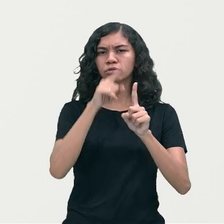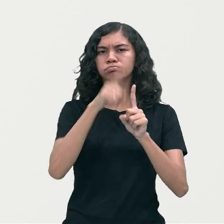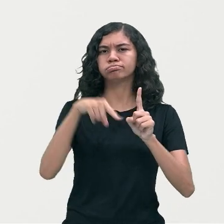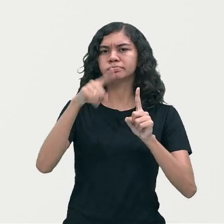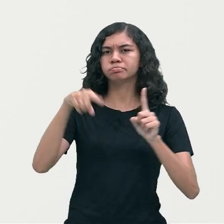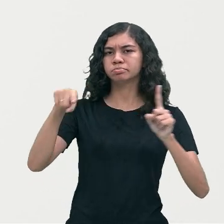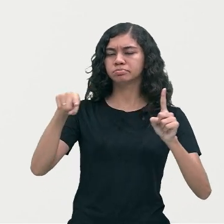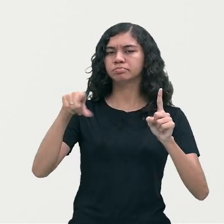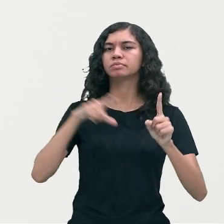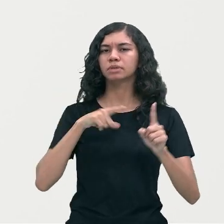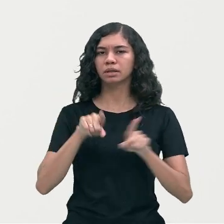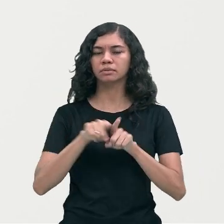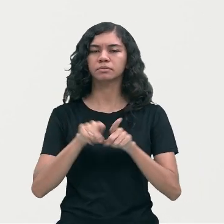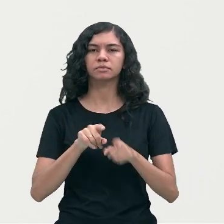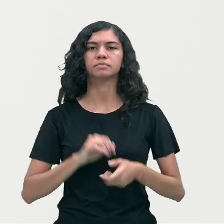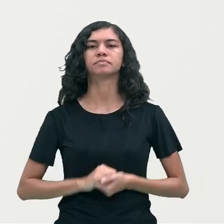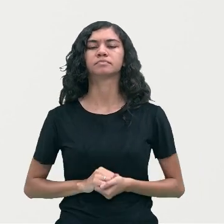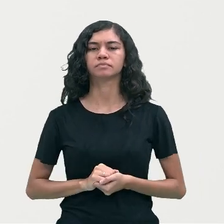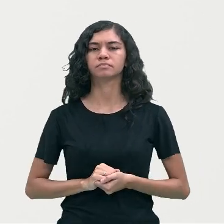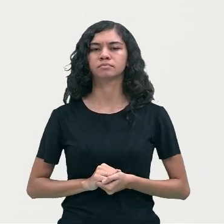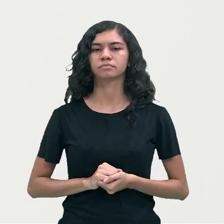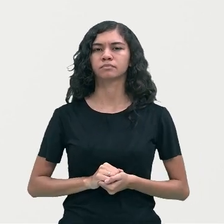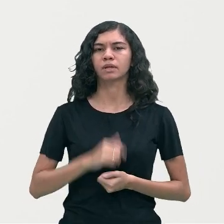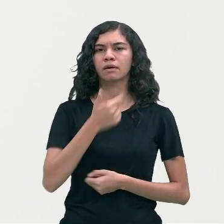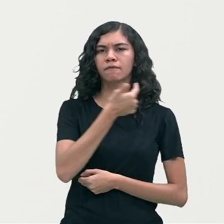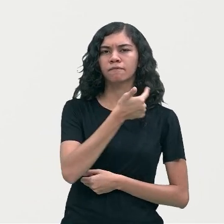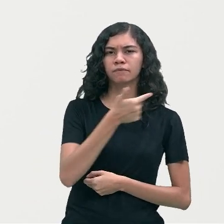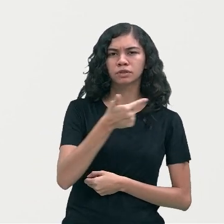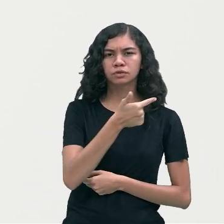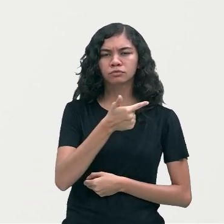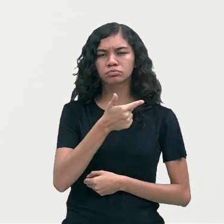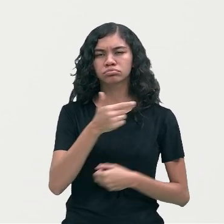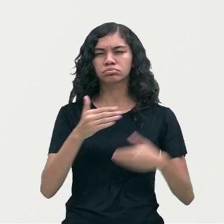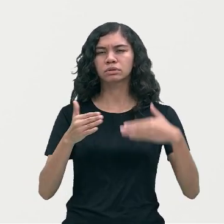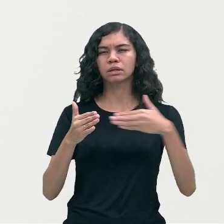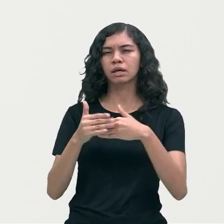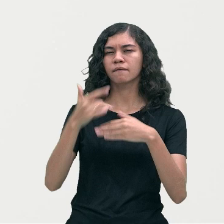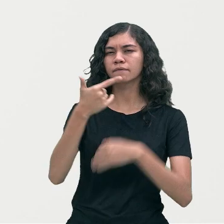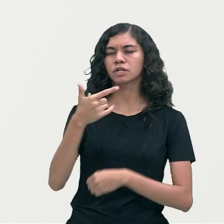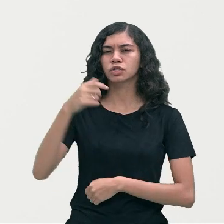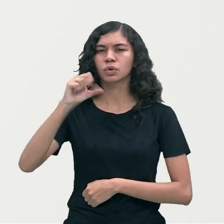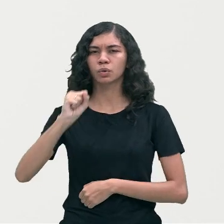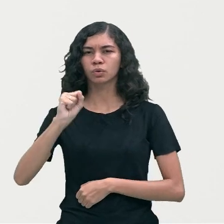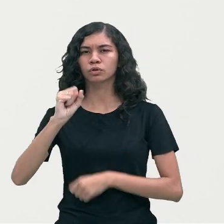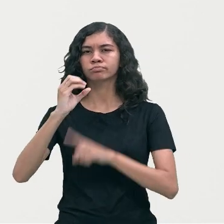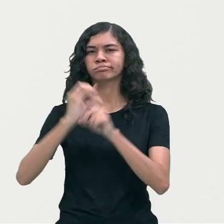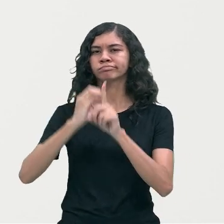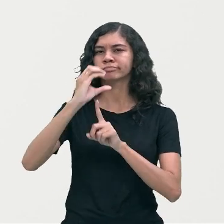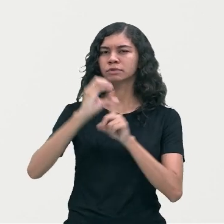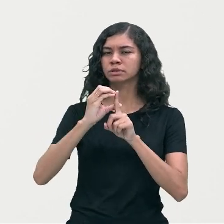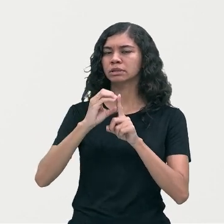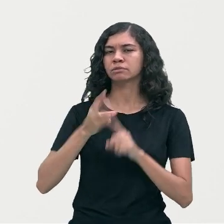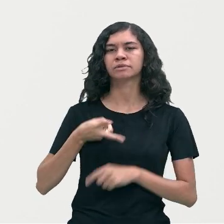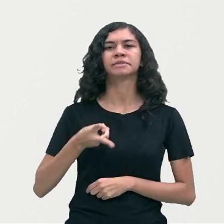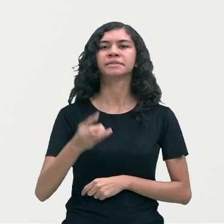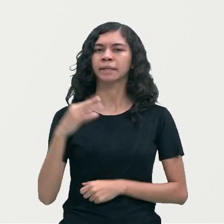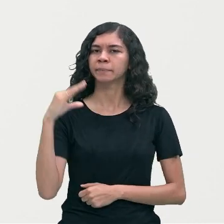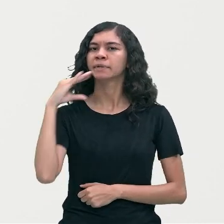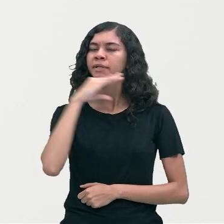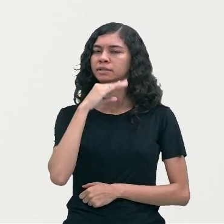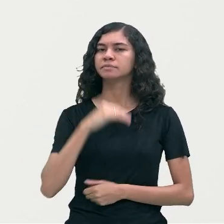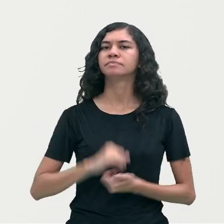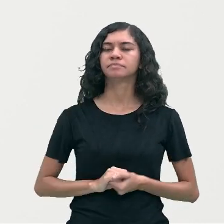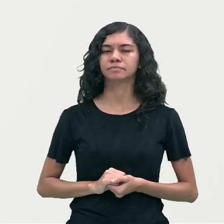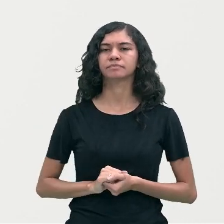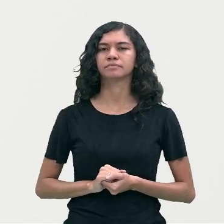de temperatura também, variando entre 22 a 28 graus Celsius. Então, ela é quente o ano todo. Raros, né, são os